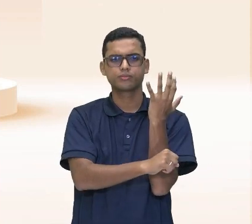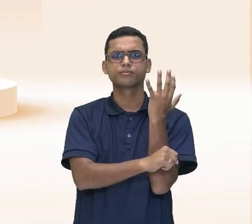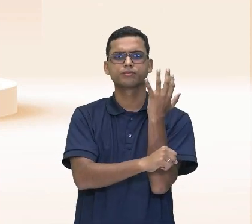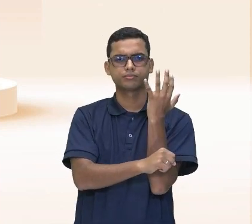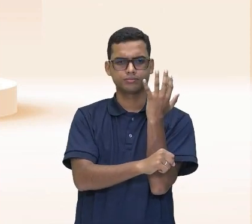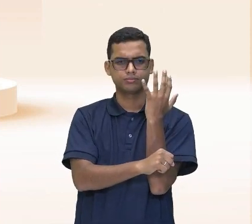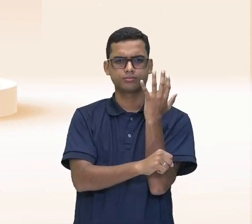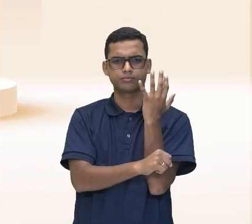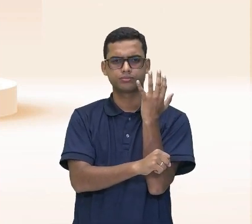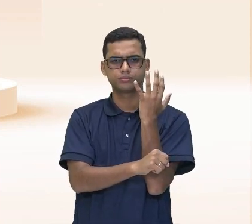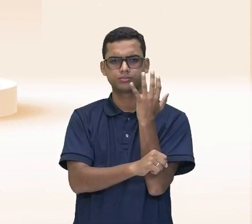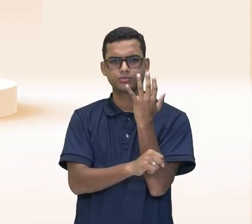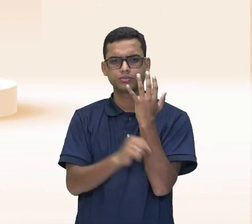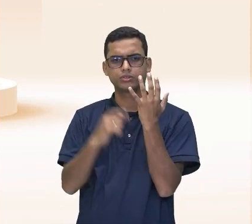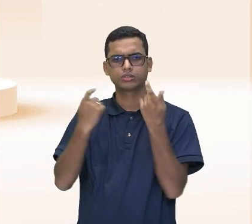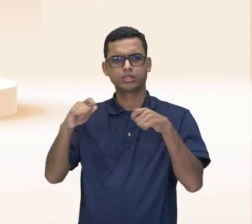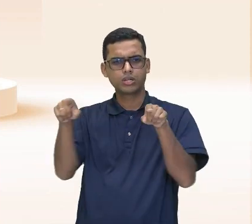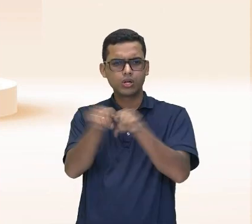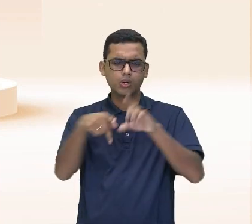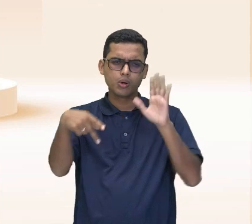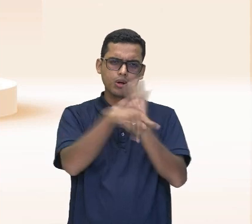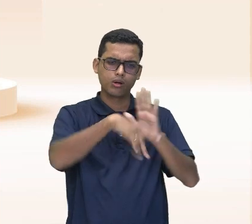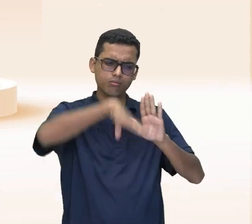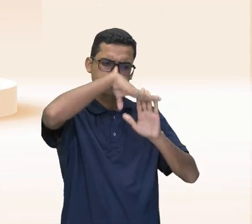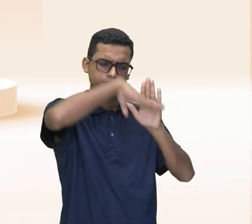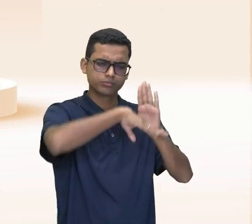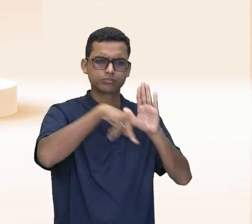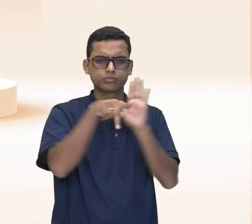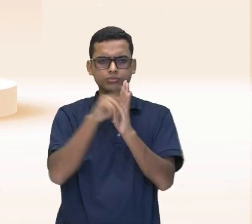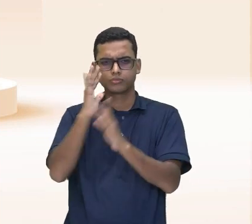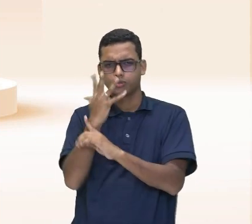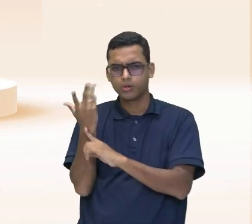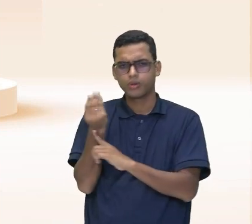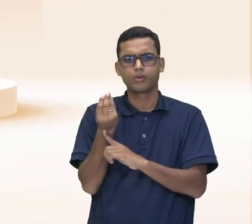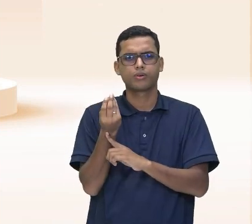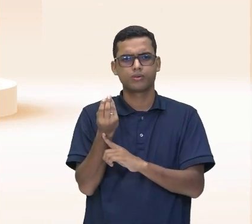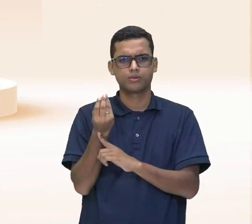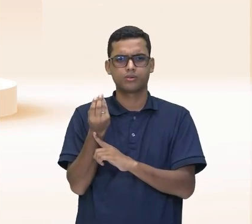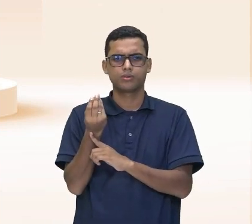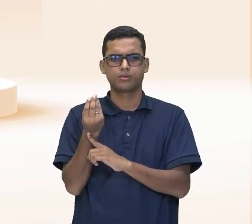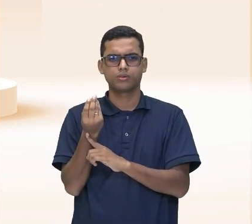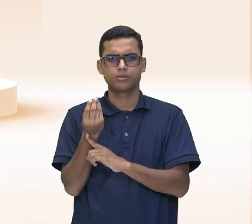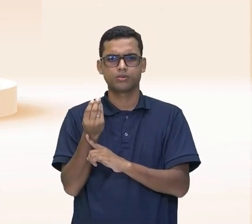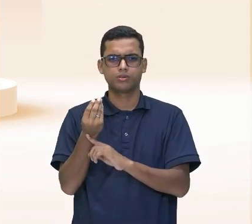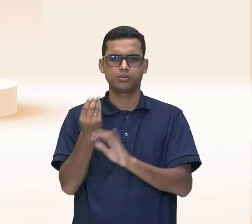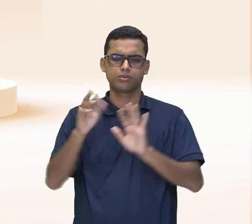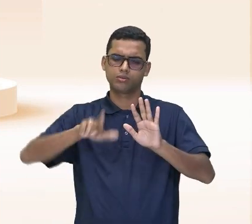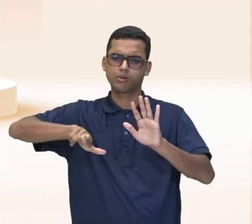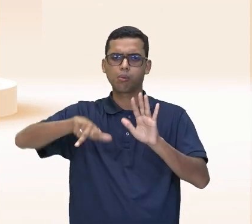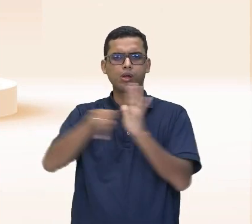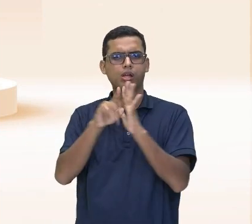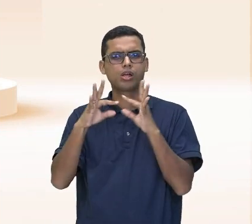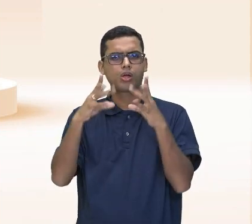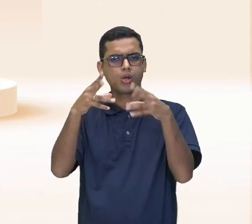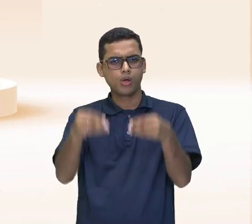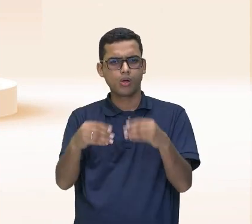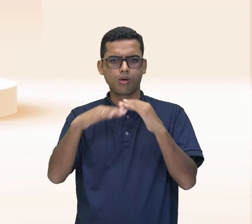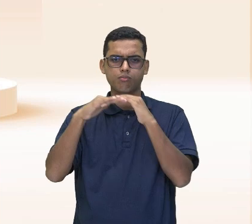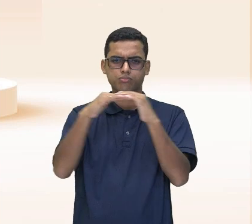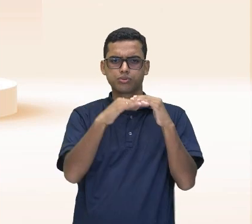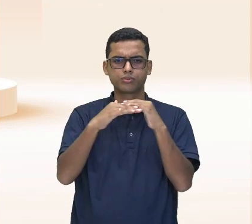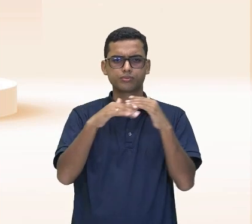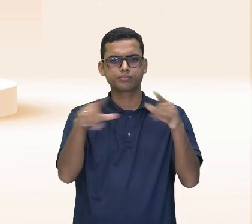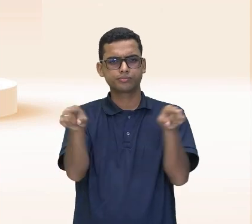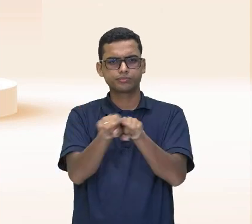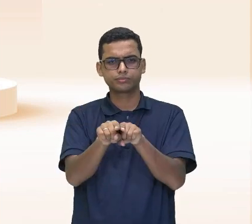errado. Tem um padrão próprio da Amazônia. Outra coisa também sobre o relativismo cultural, que essas obras, né, elas não